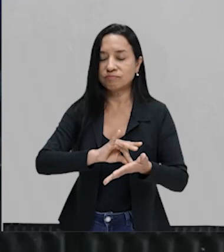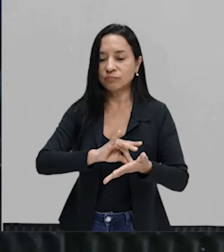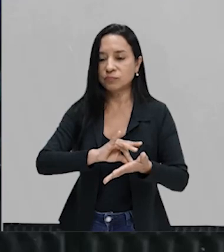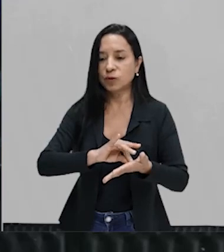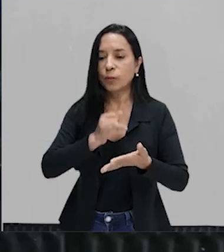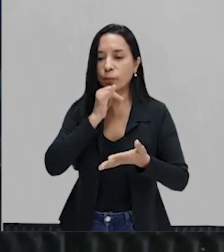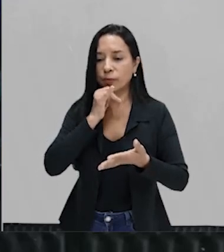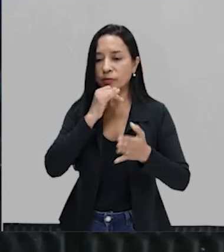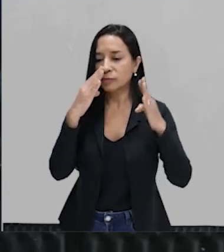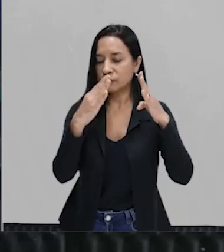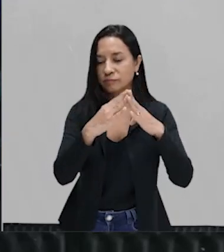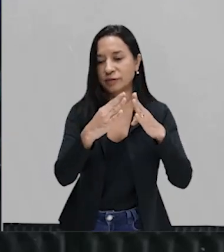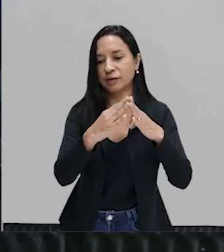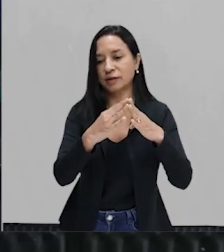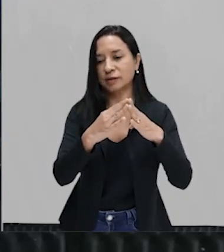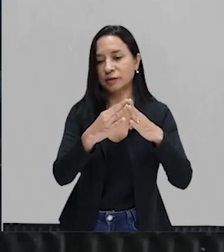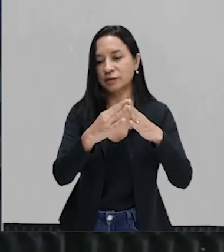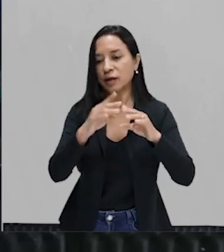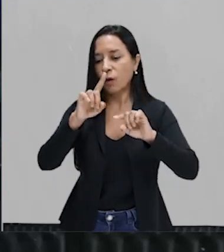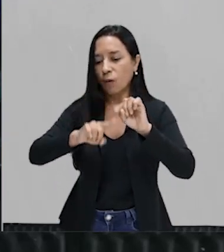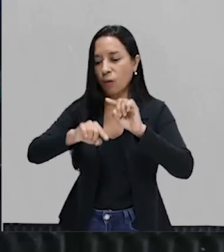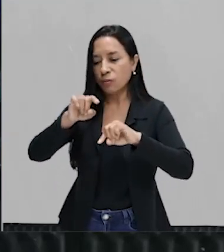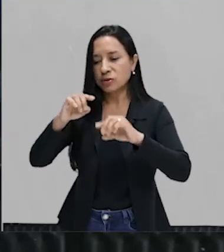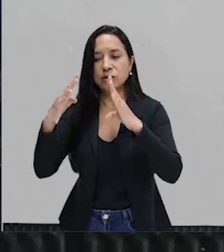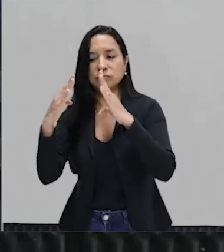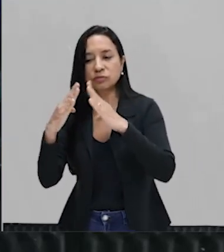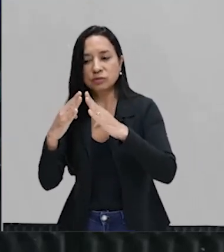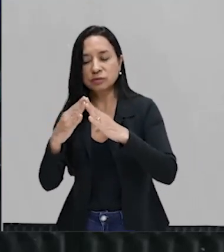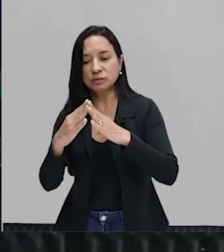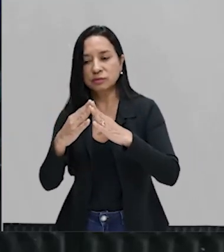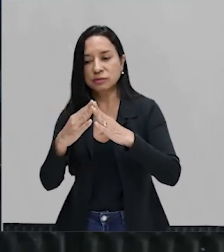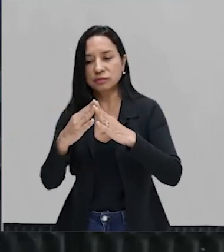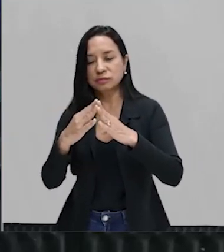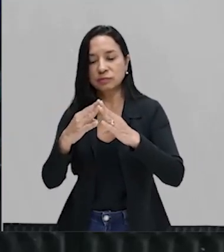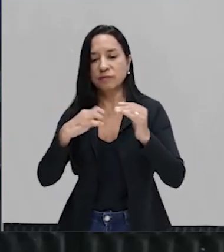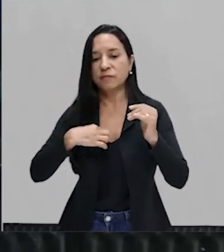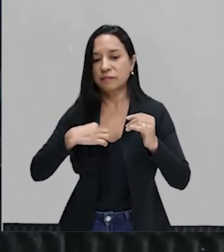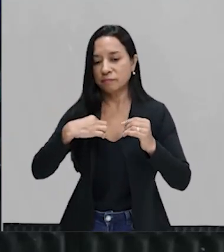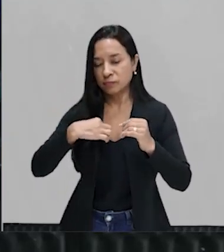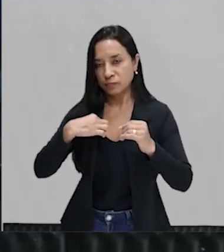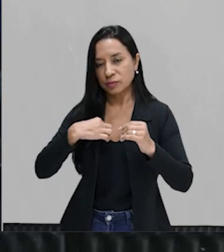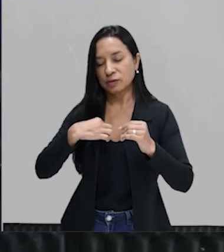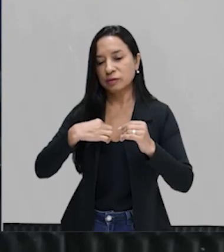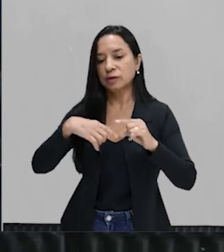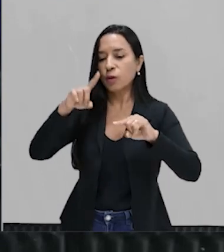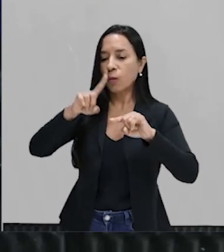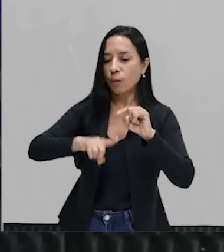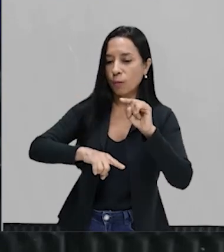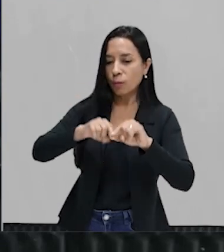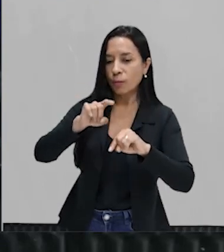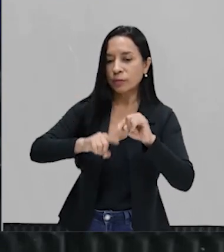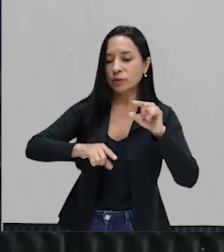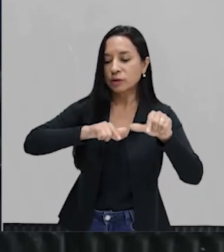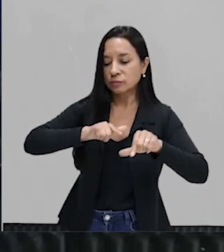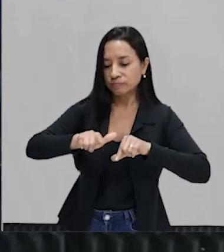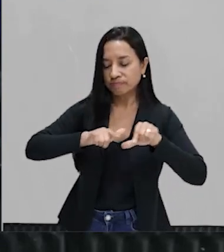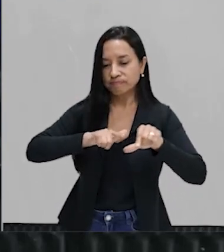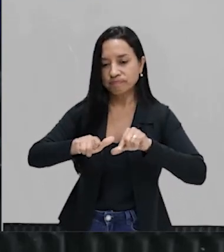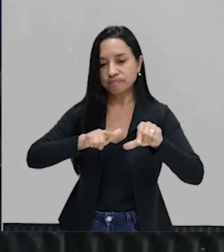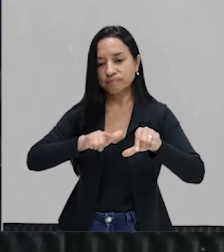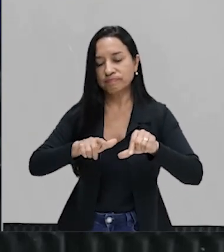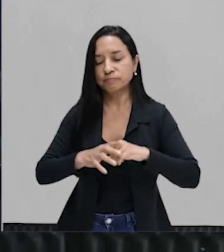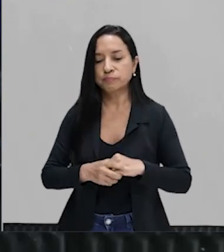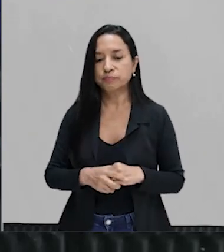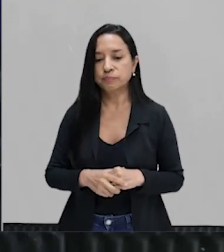Por exemplo, casas, utensílios domésticos, vestimentas, ferramentas de